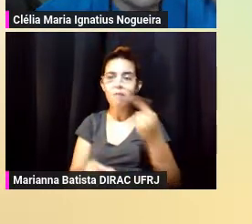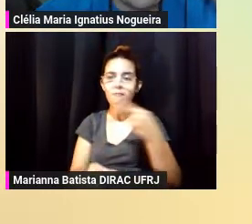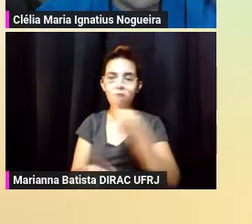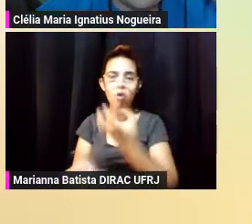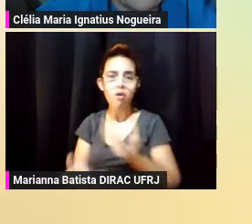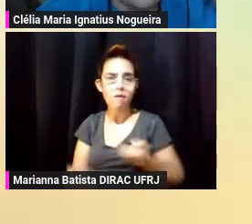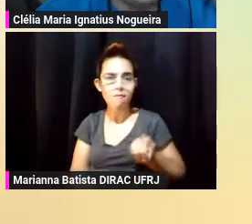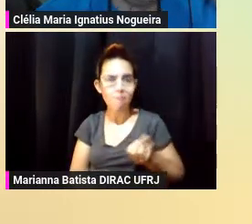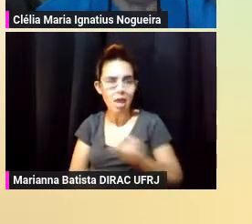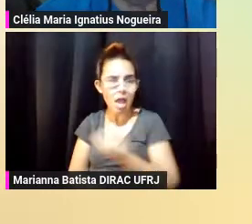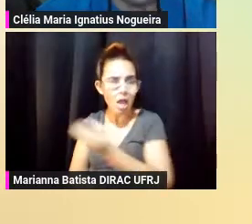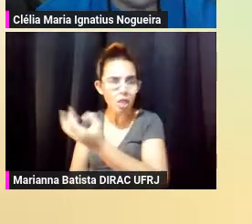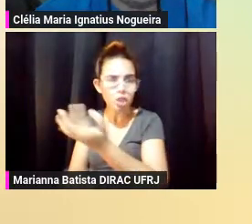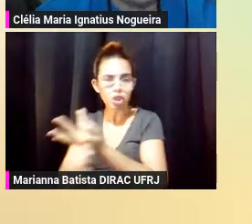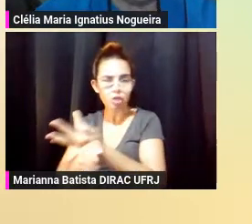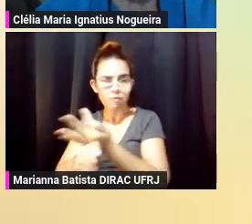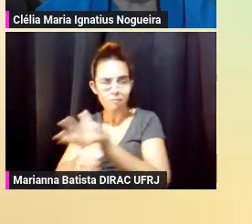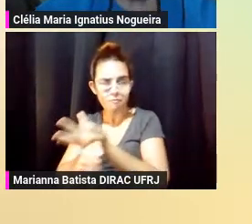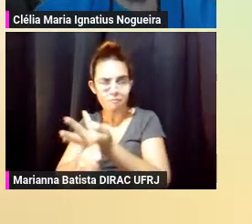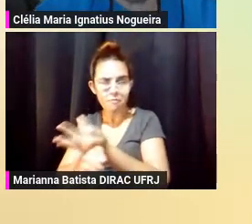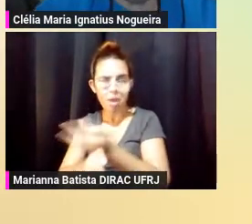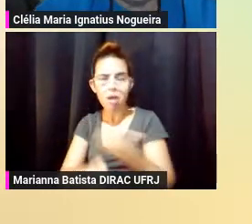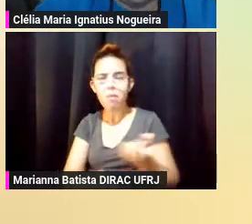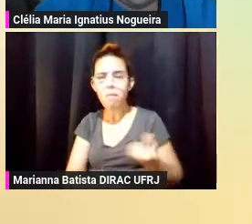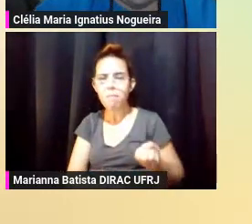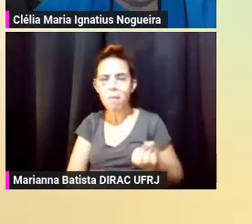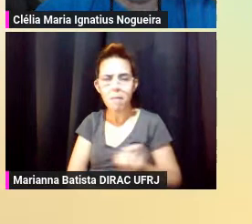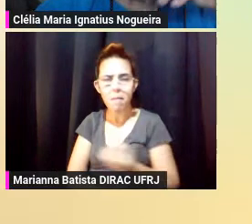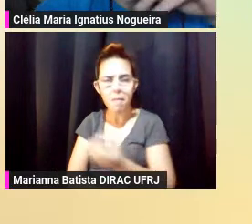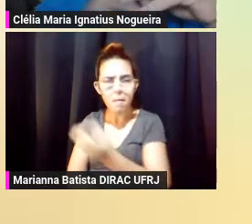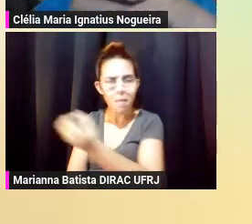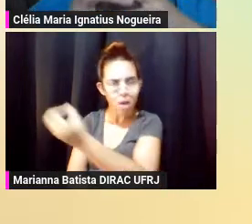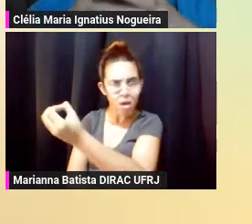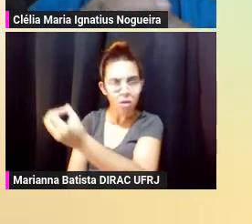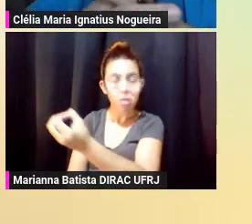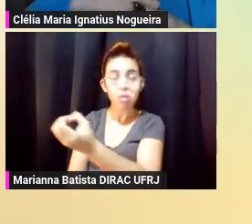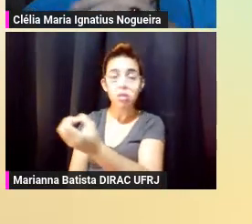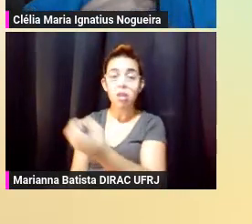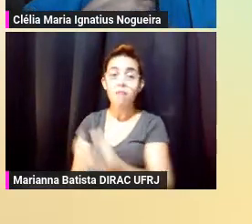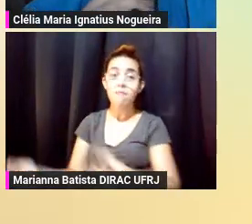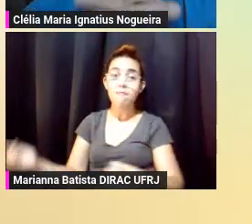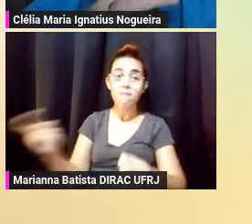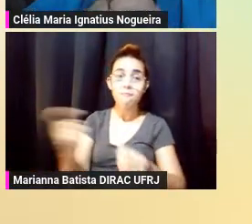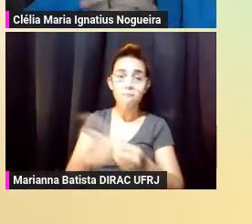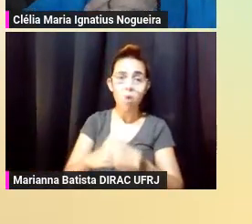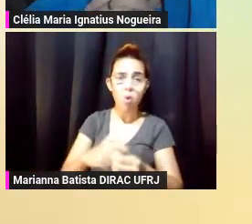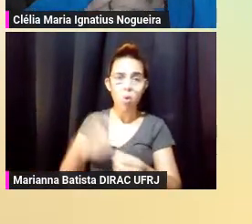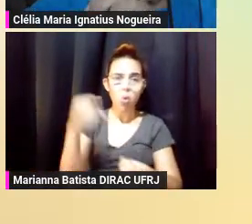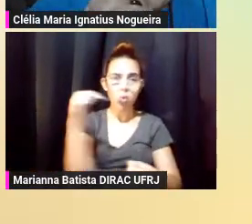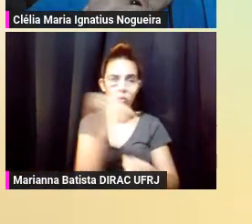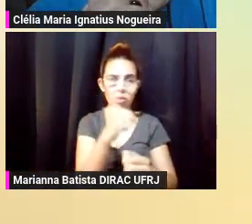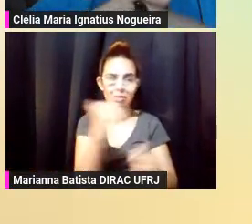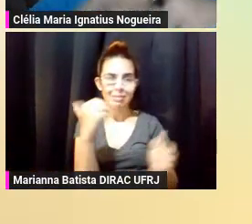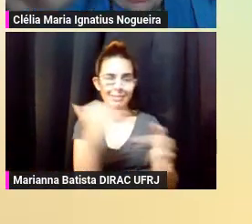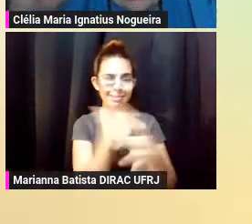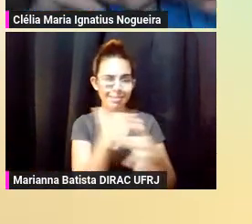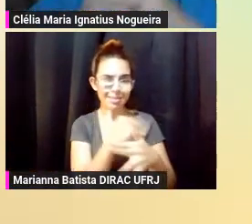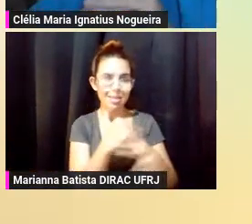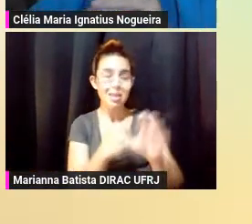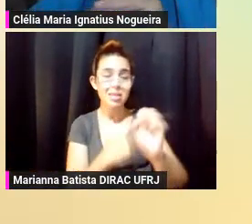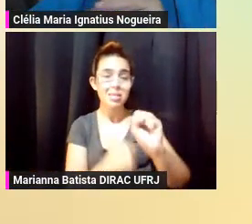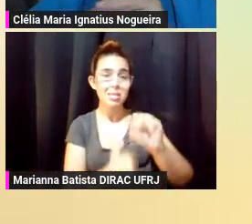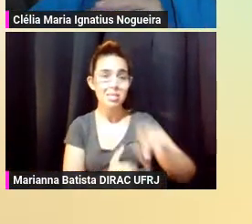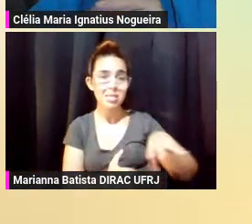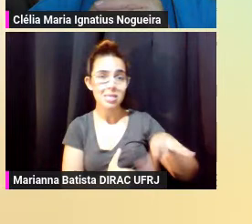era recém-casado, fomos para a praia, e na volta nós passamos na cidade de São Carlos, que morava a sogra